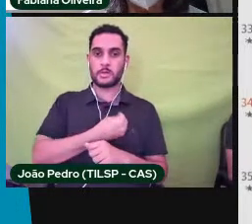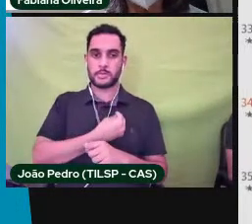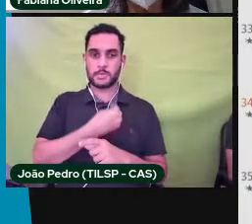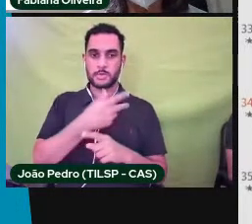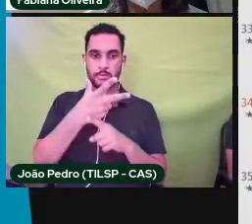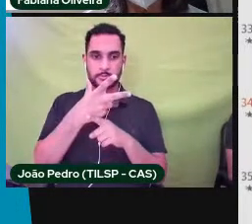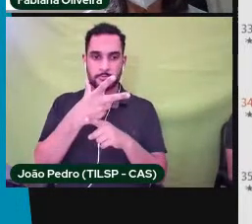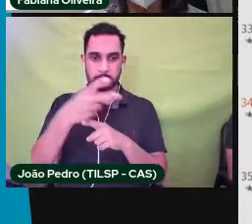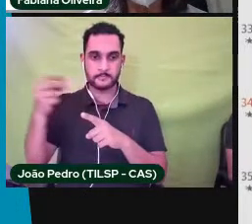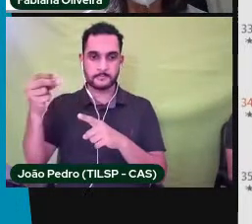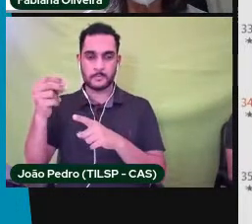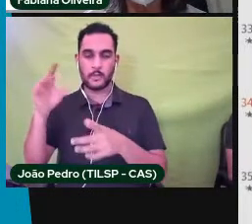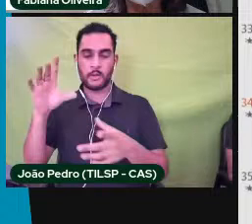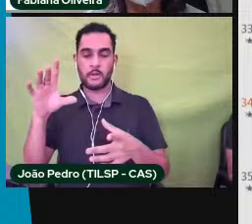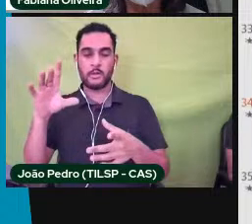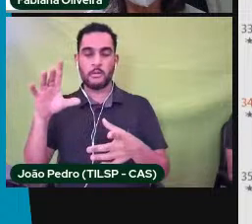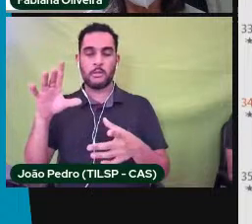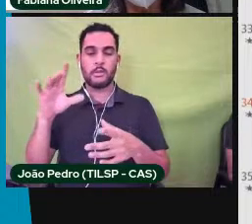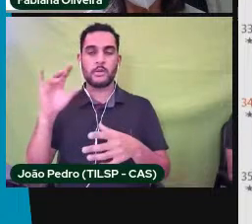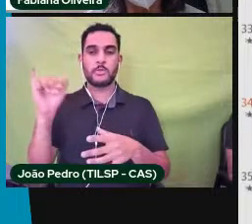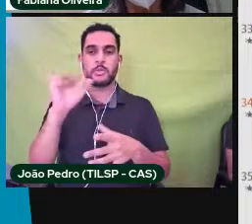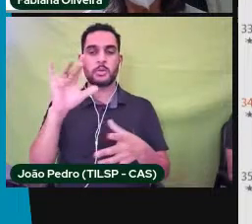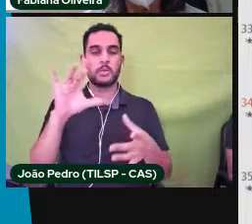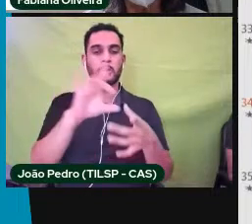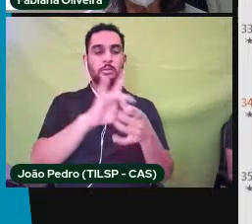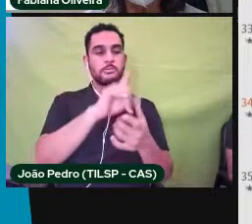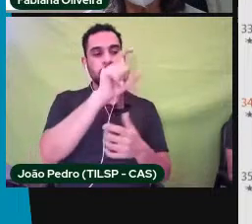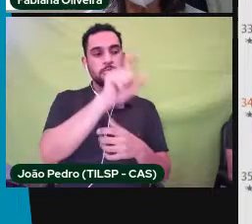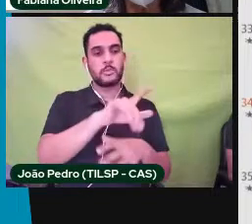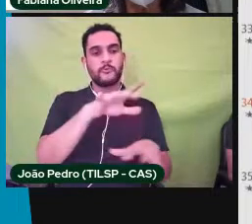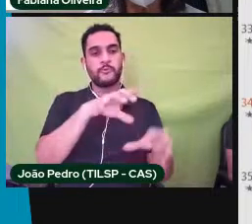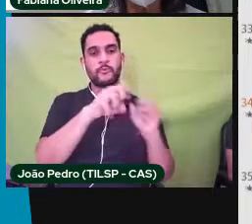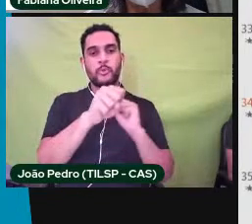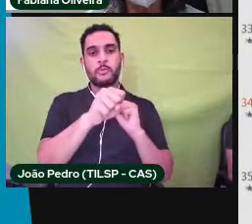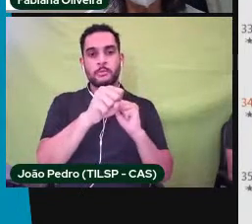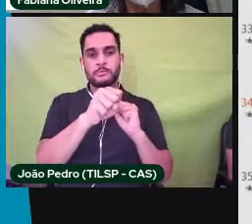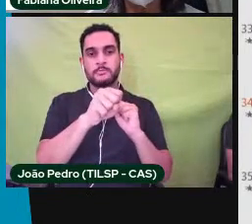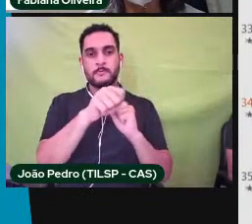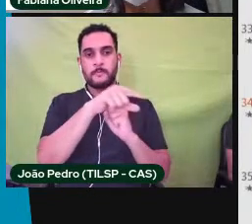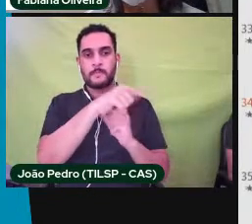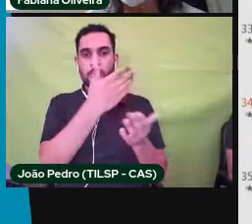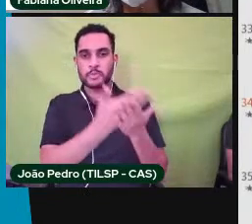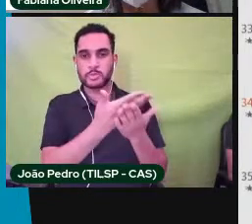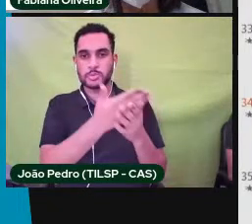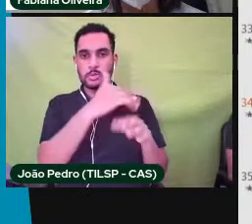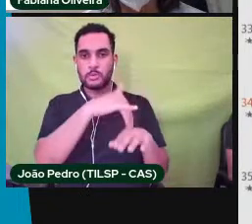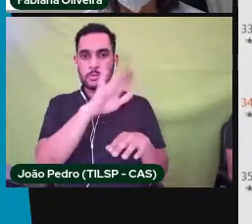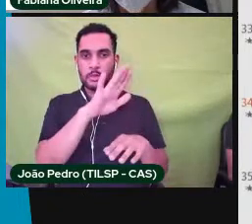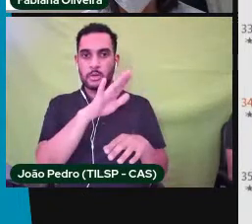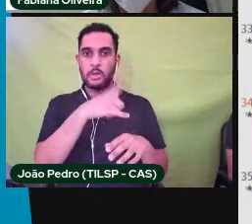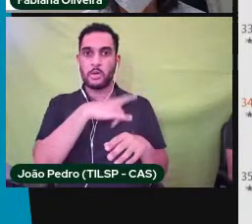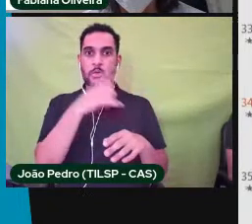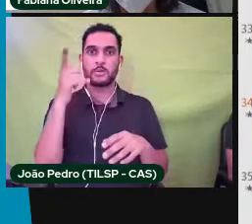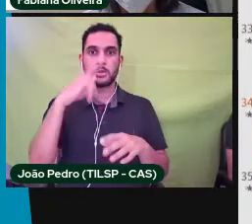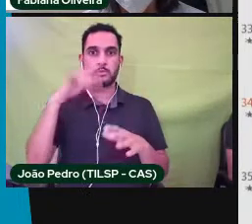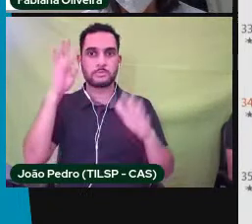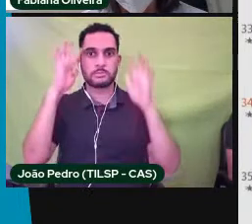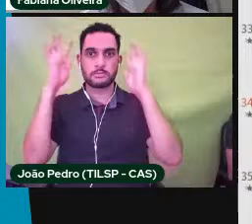estão ligadas ao nível de instrução da pessoa. Quanto mais se estuda, maiores são as perspectivas para o